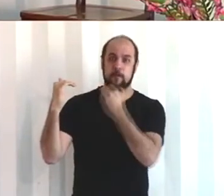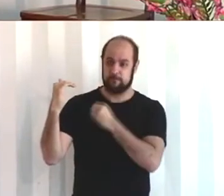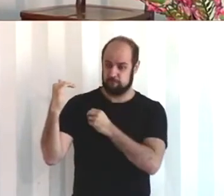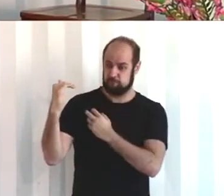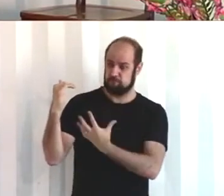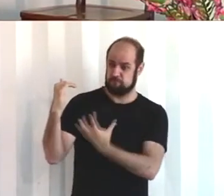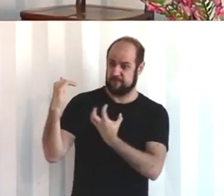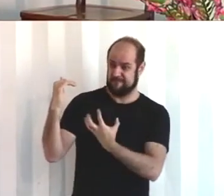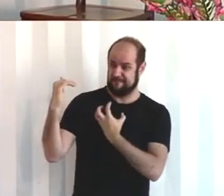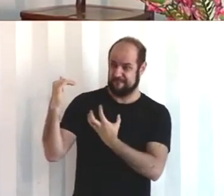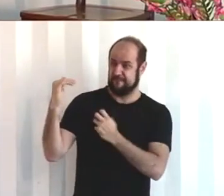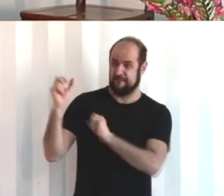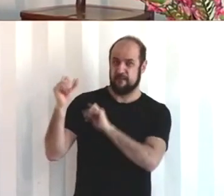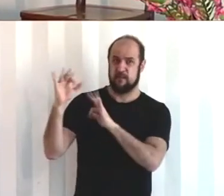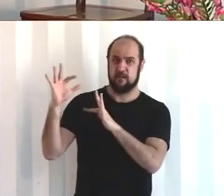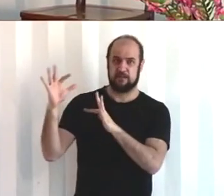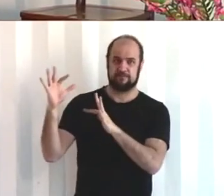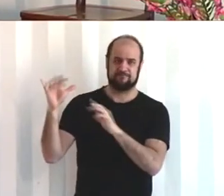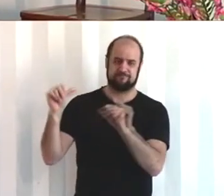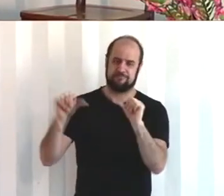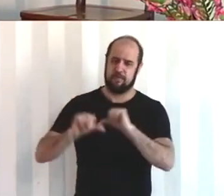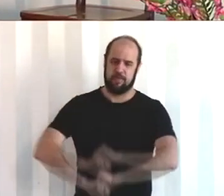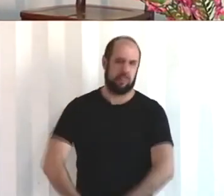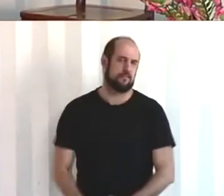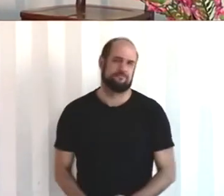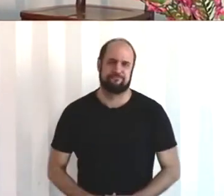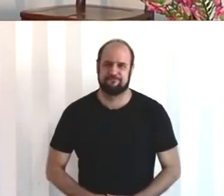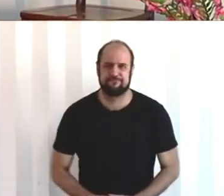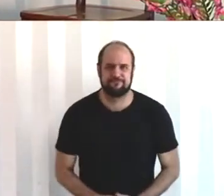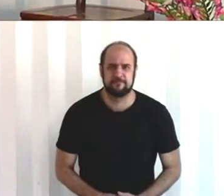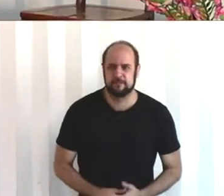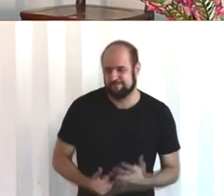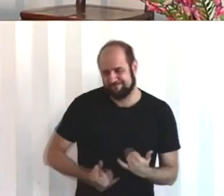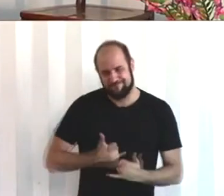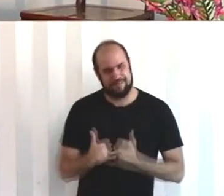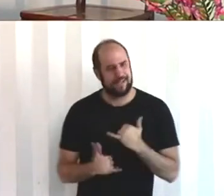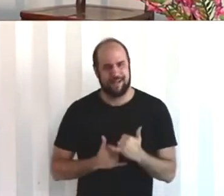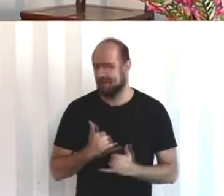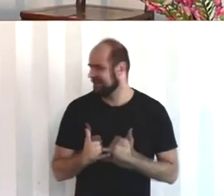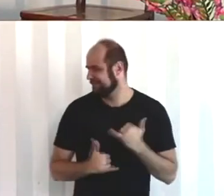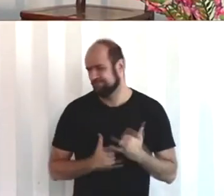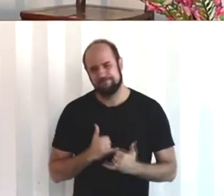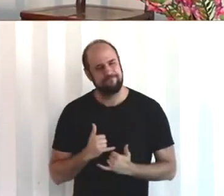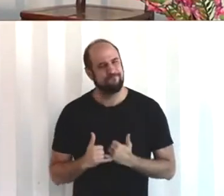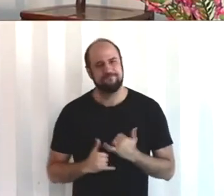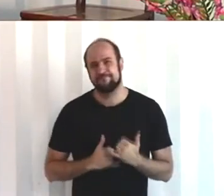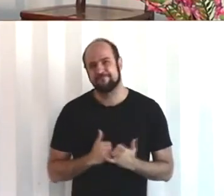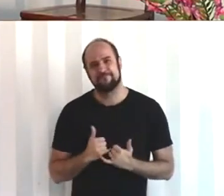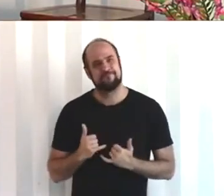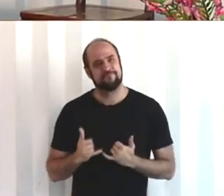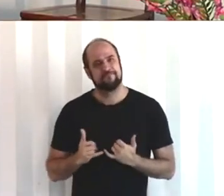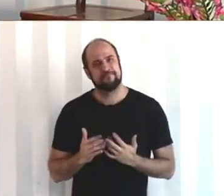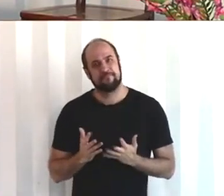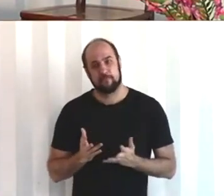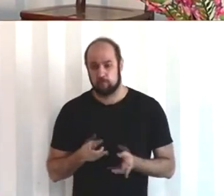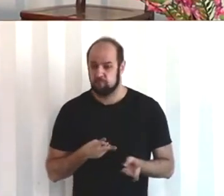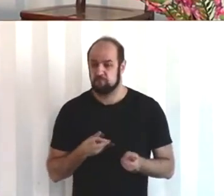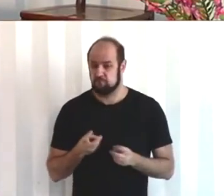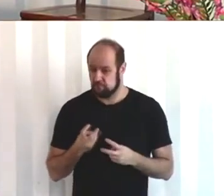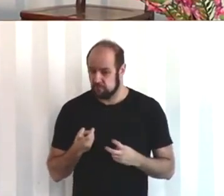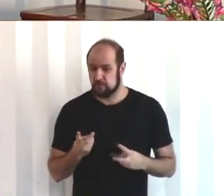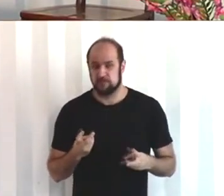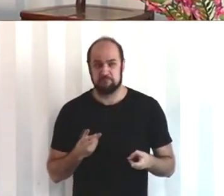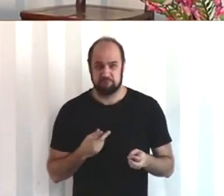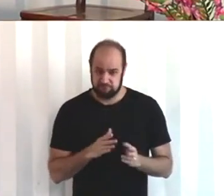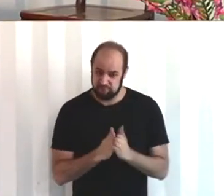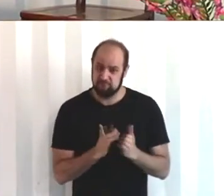trágico. Nós não podemos brincar com isso. Não assustando, mas constatando um fato que está na